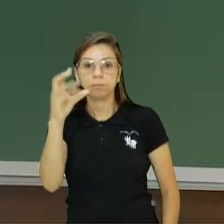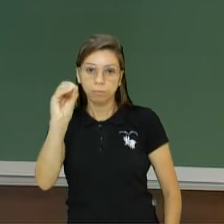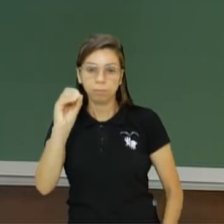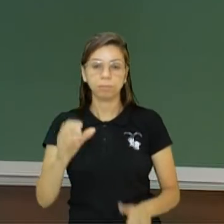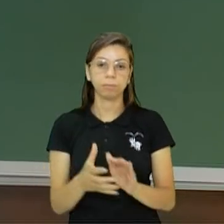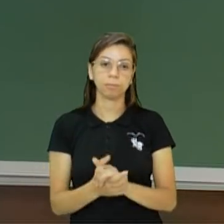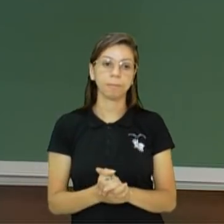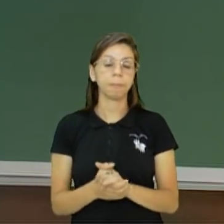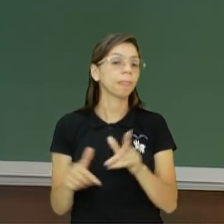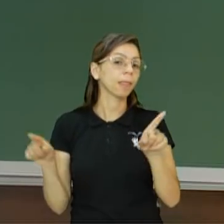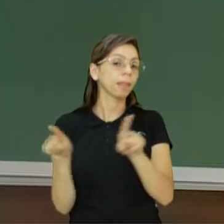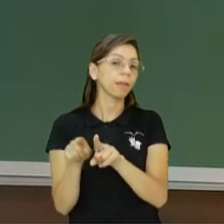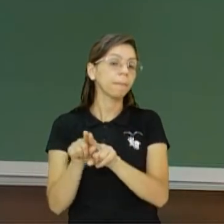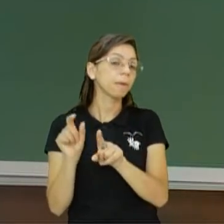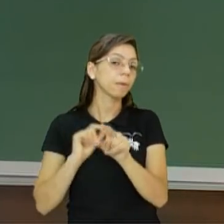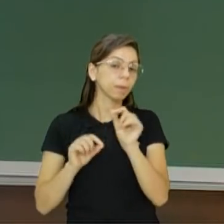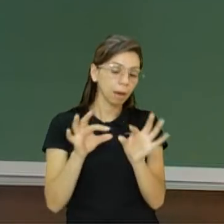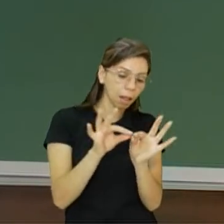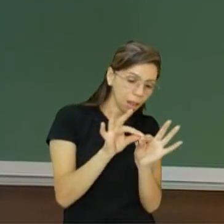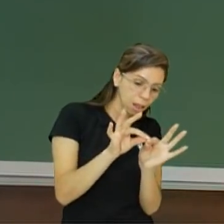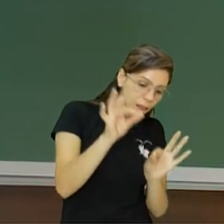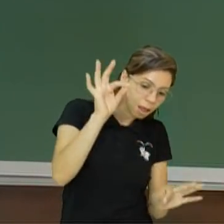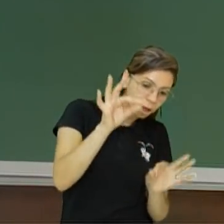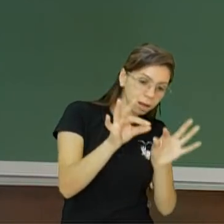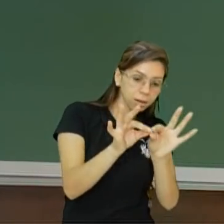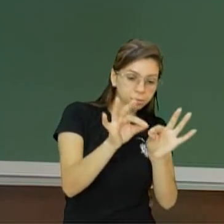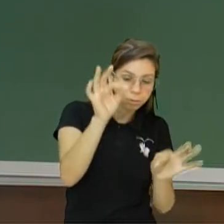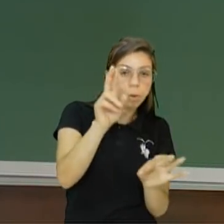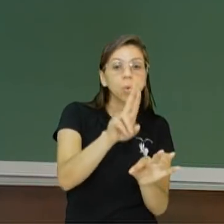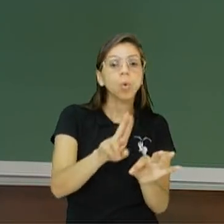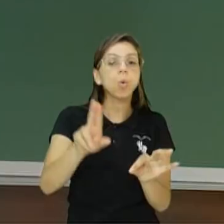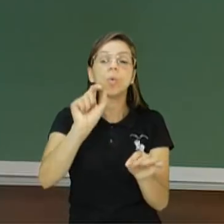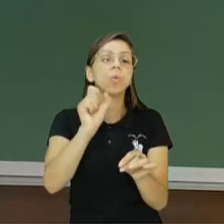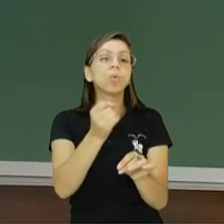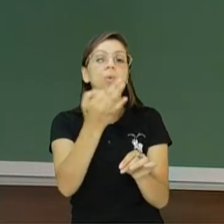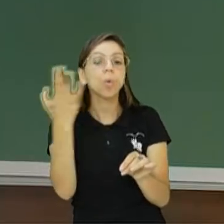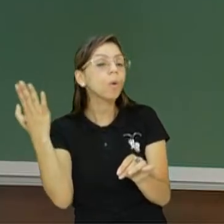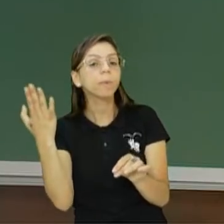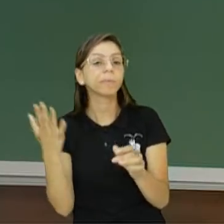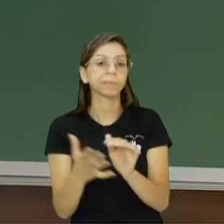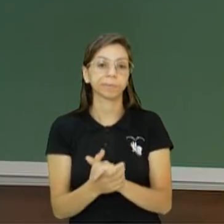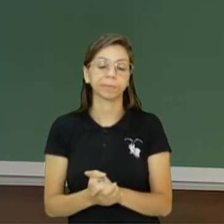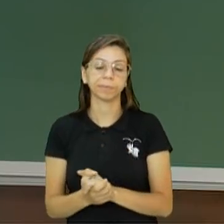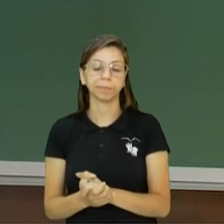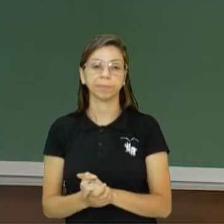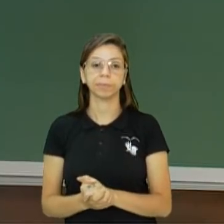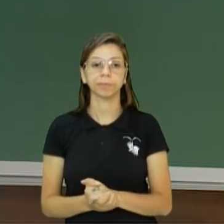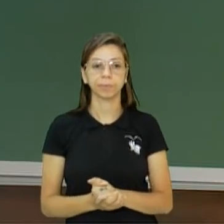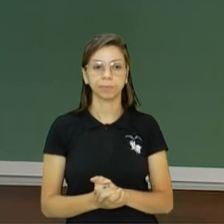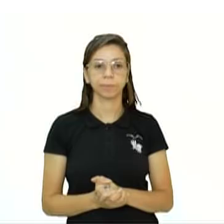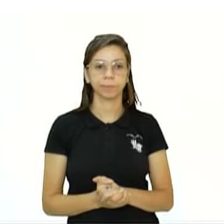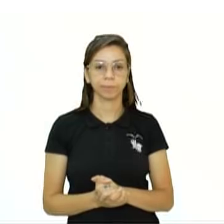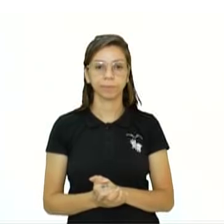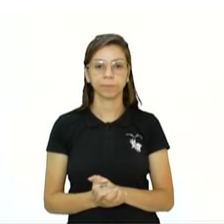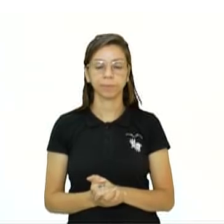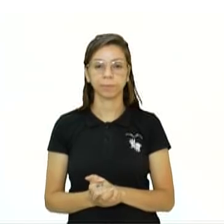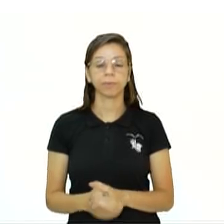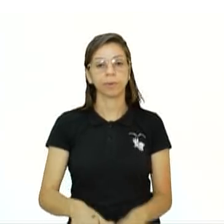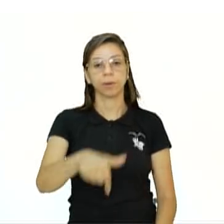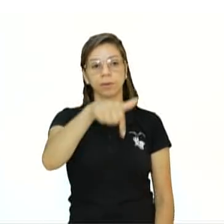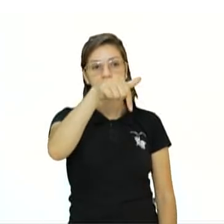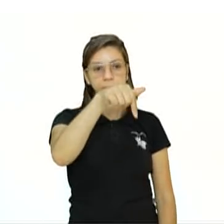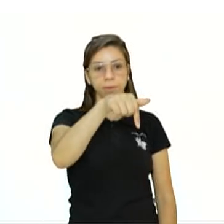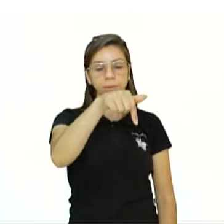as arestas, quantas arestas? Quantos palitinhos nós usamos? Contou certinho? Olha quanto ficou aqui então,